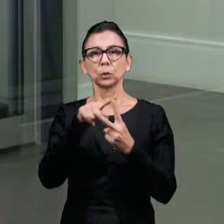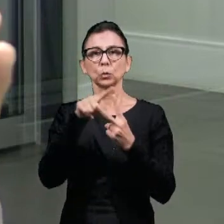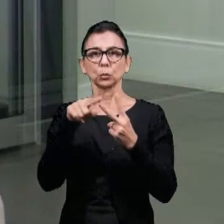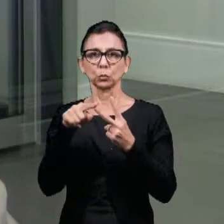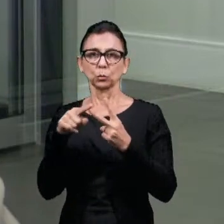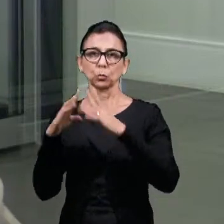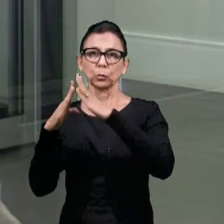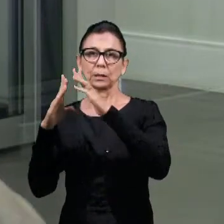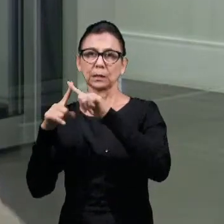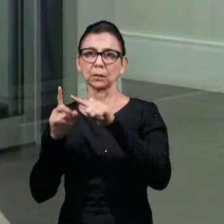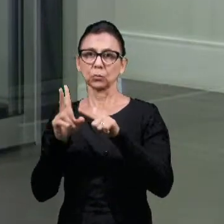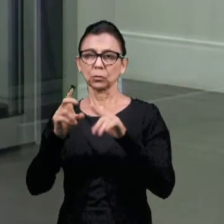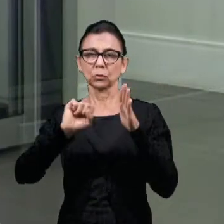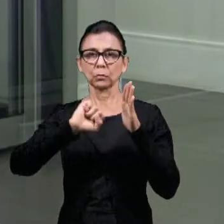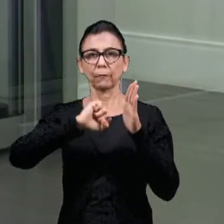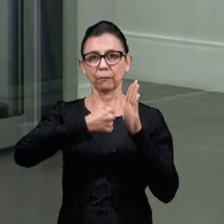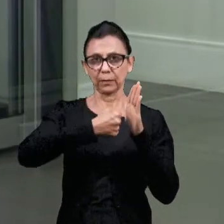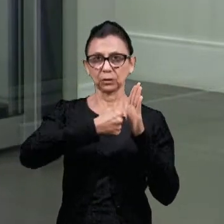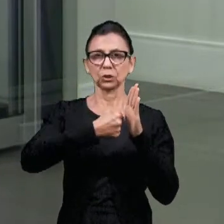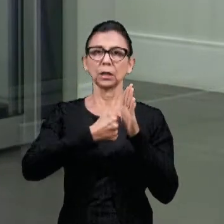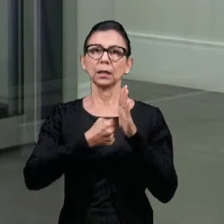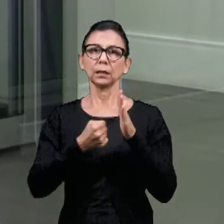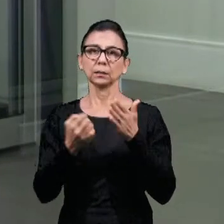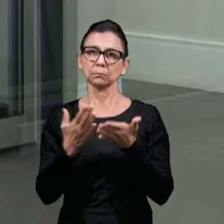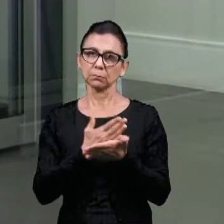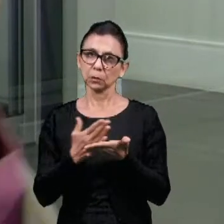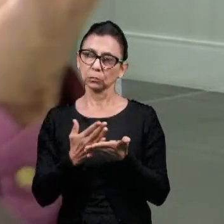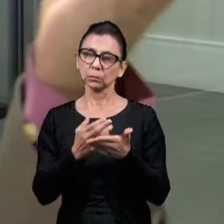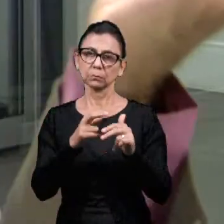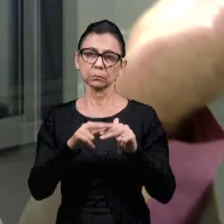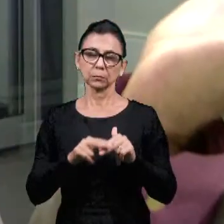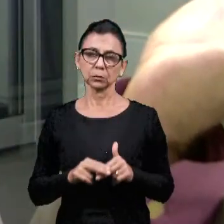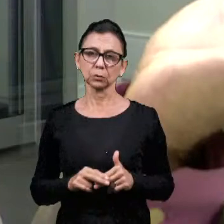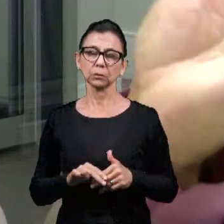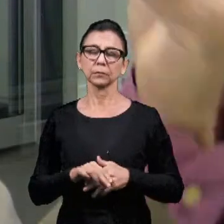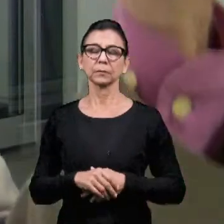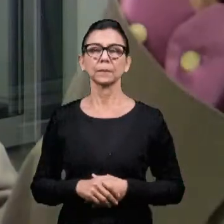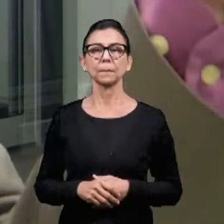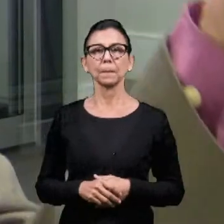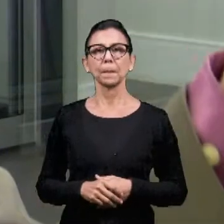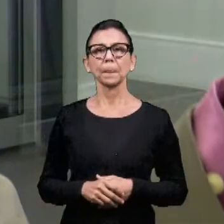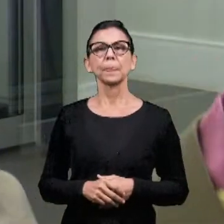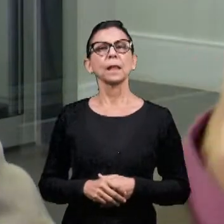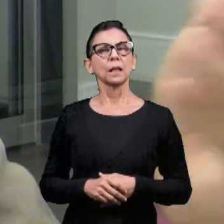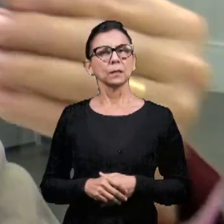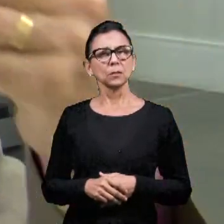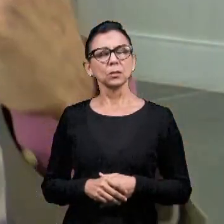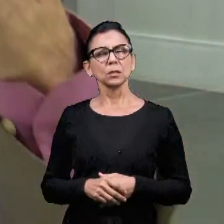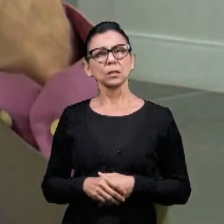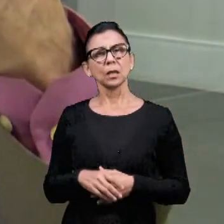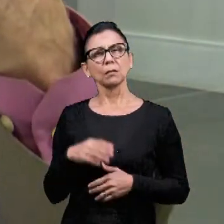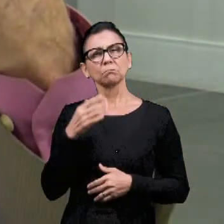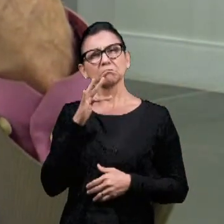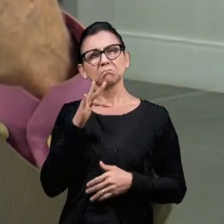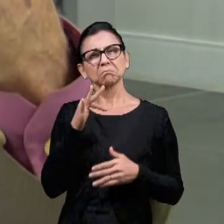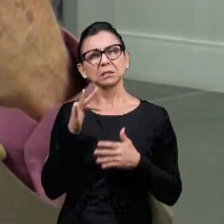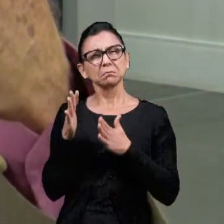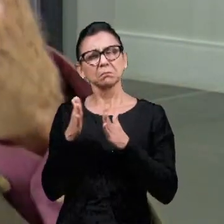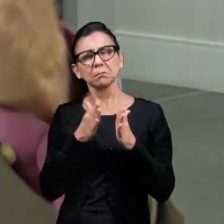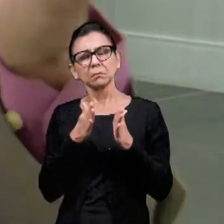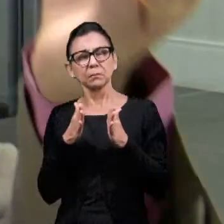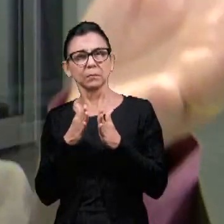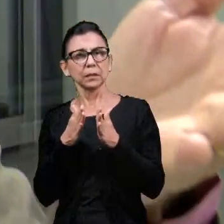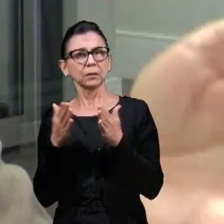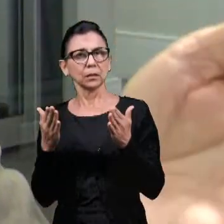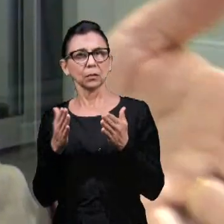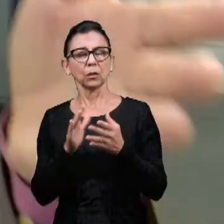reabriram ainda por algumas questões, né? Tivemos recentemente a consagração de um templo que o